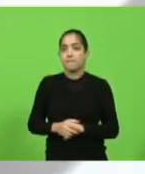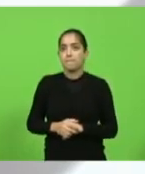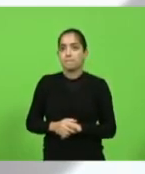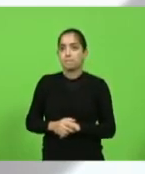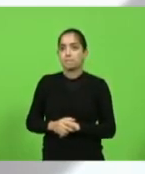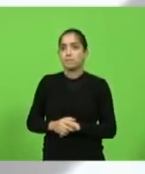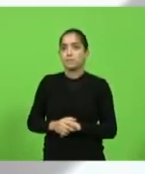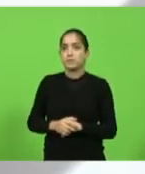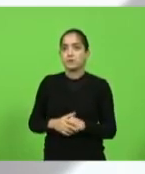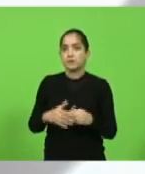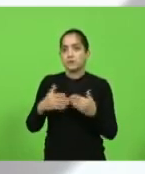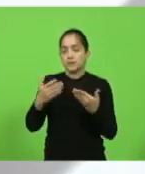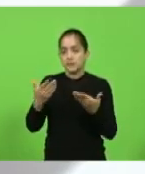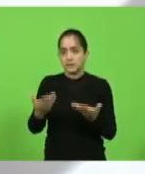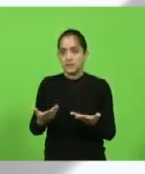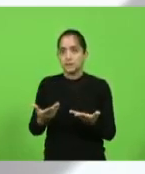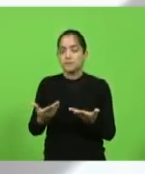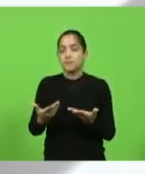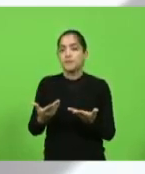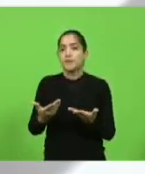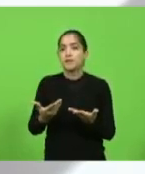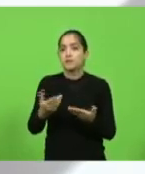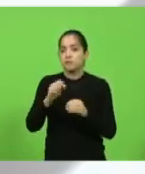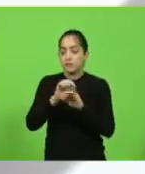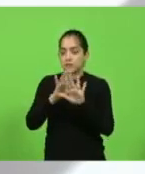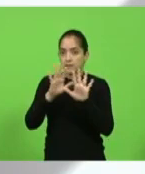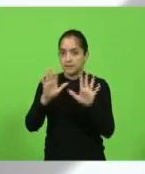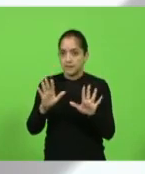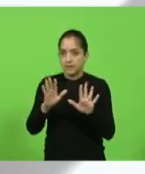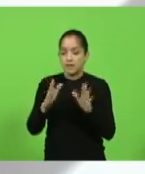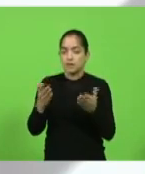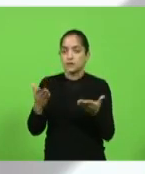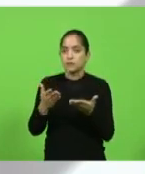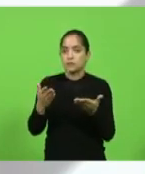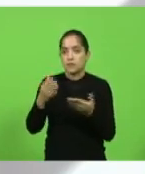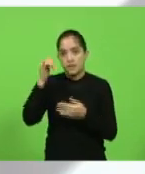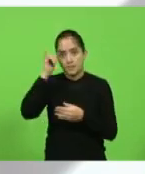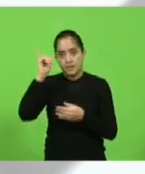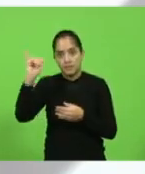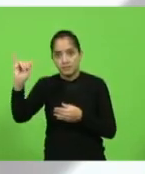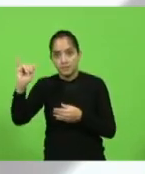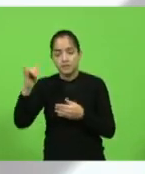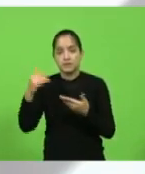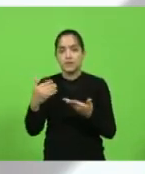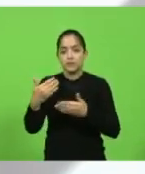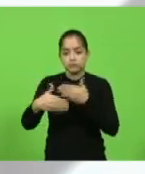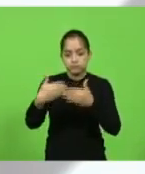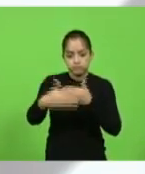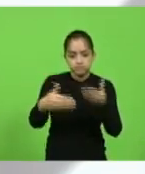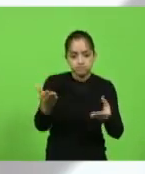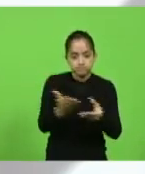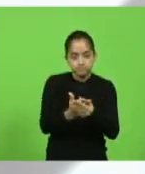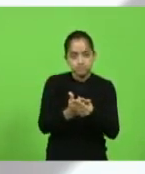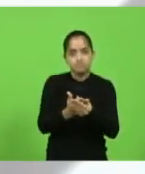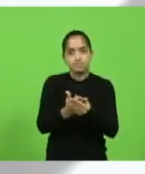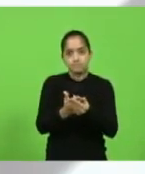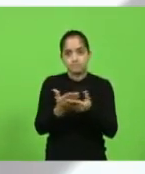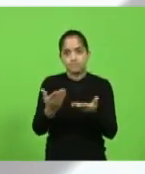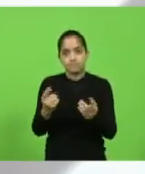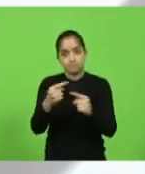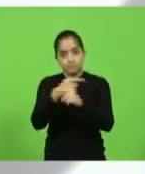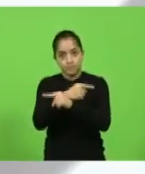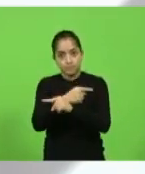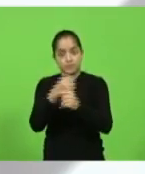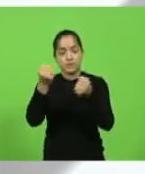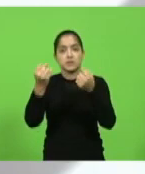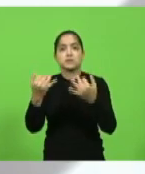lógica impõe essa previsão, fique bem claro, a fim de evitar pronunciamentos judiciais contraditórios. E isso tudo bem explica o